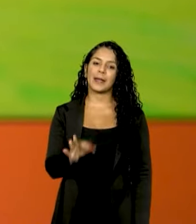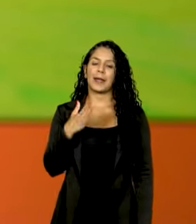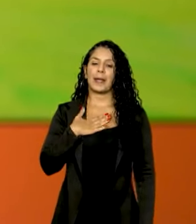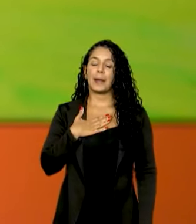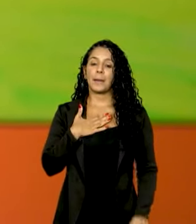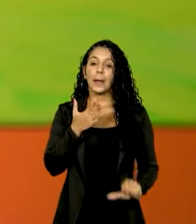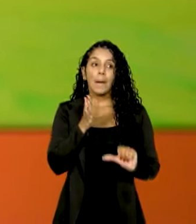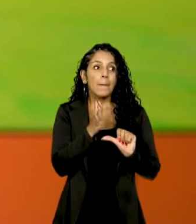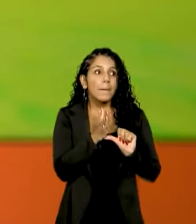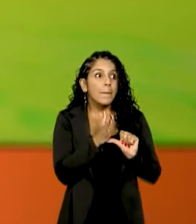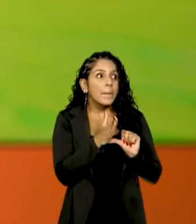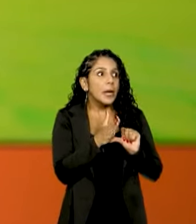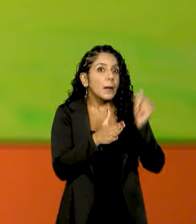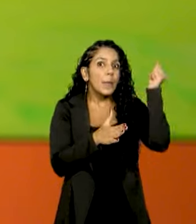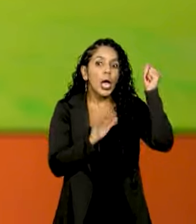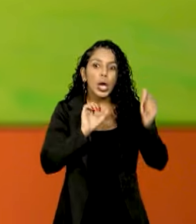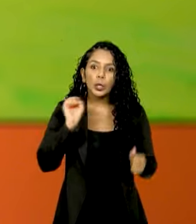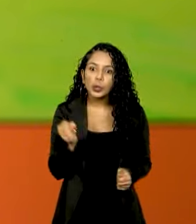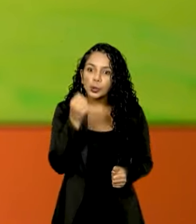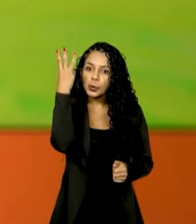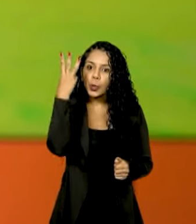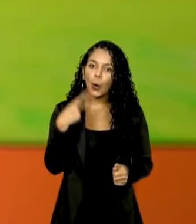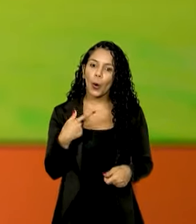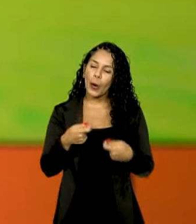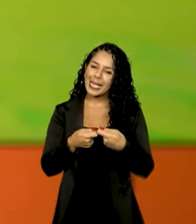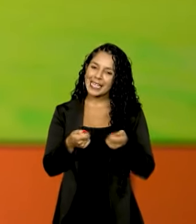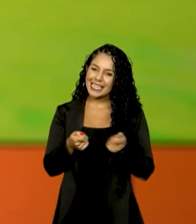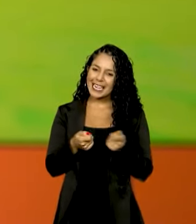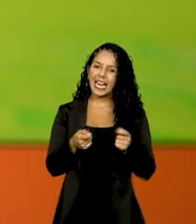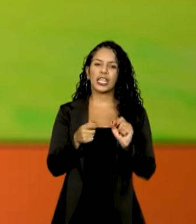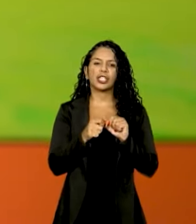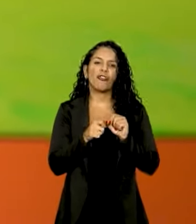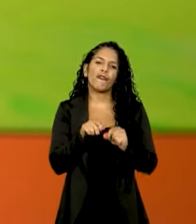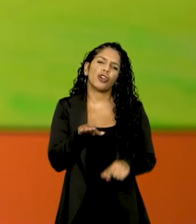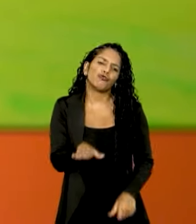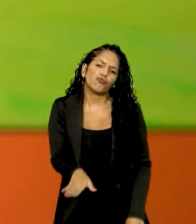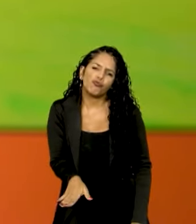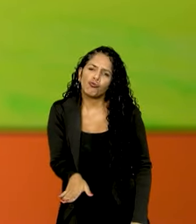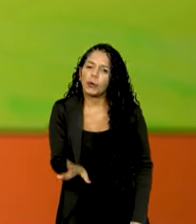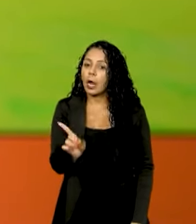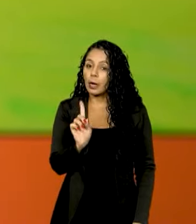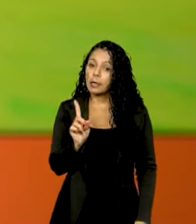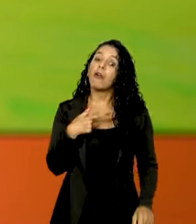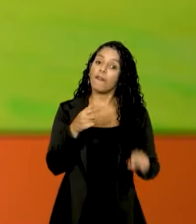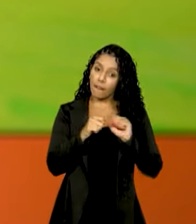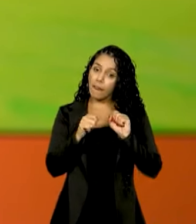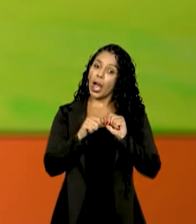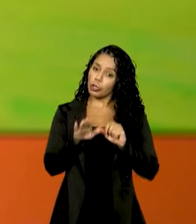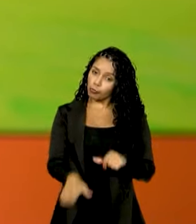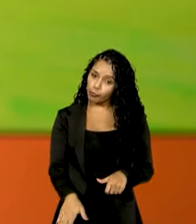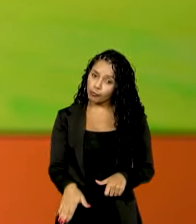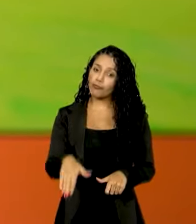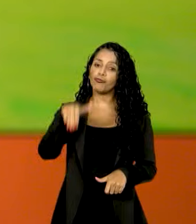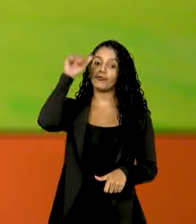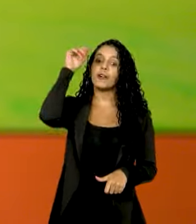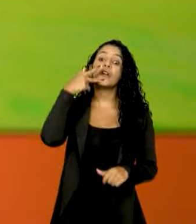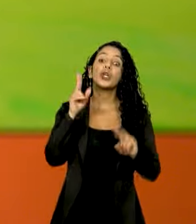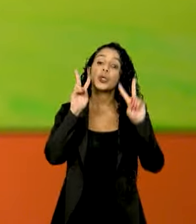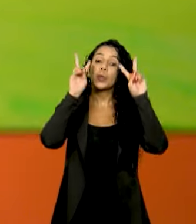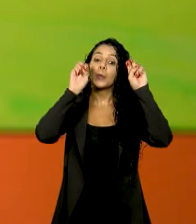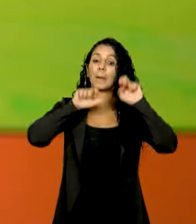primeira bilheteria, meu primeiro ingresso, não é questão que eu faça desde menina a música. Isso eu faço, mas estou falando a